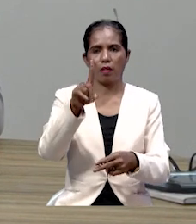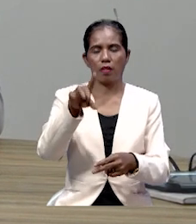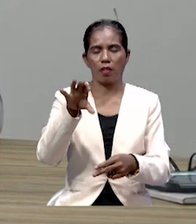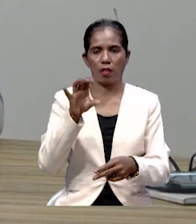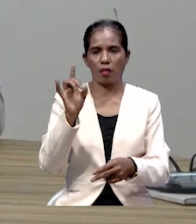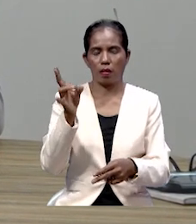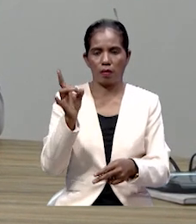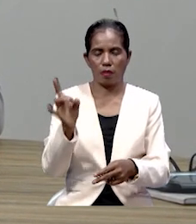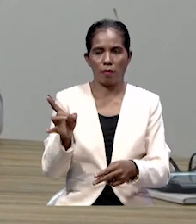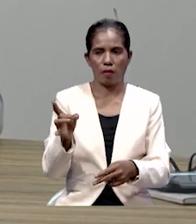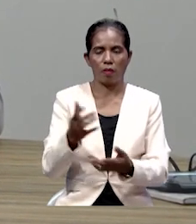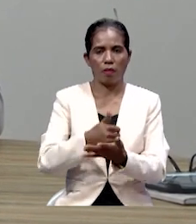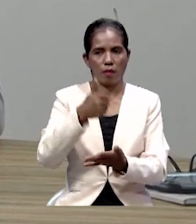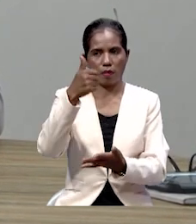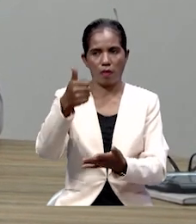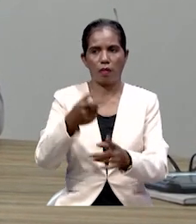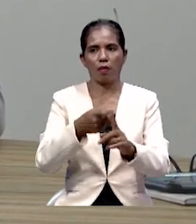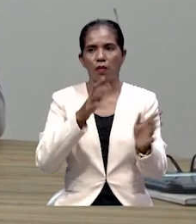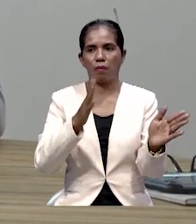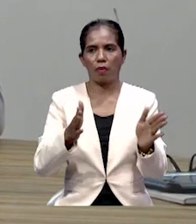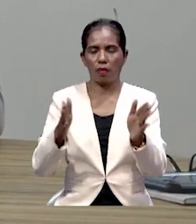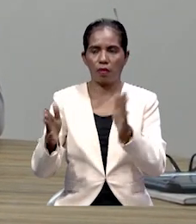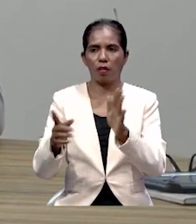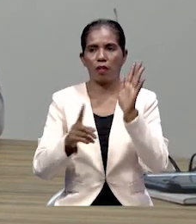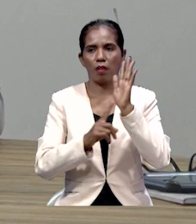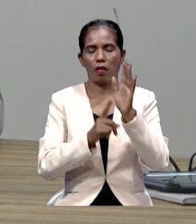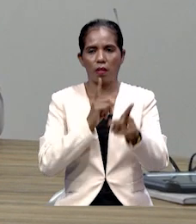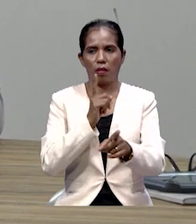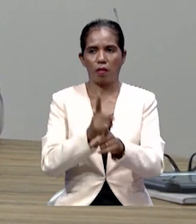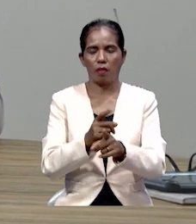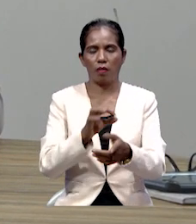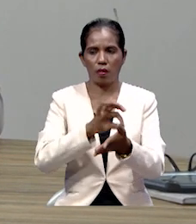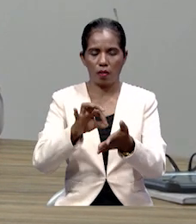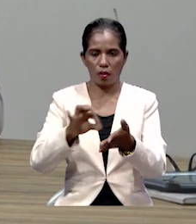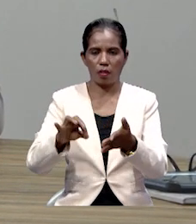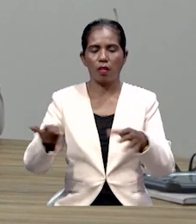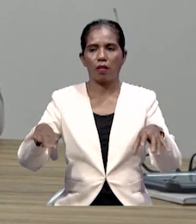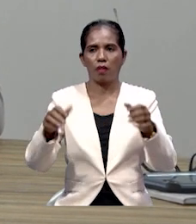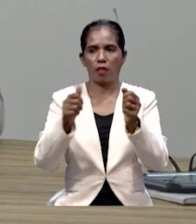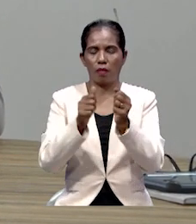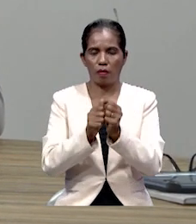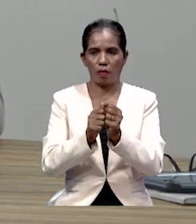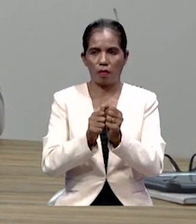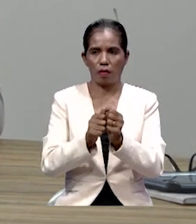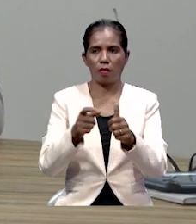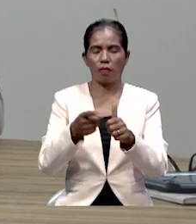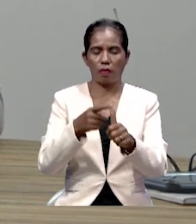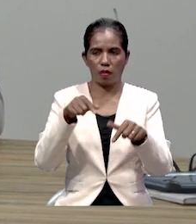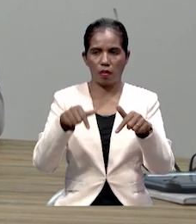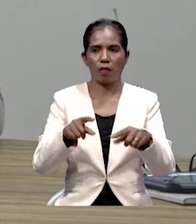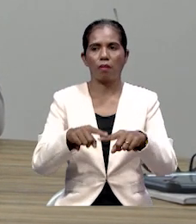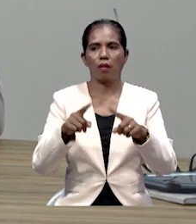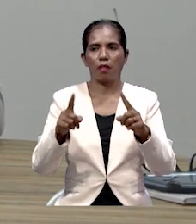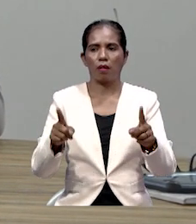184 pessoas neve liu esse processo legal ida. Será assim no contrato efetivo e início full ainda né, mas vê